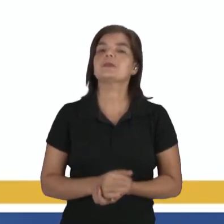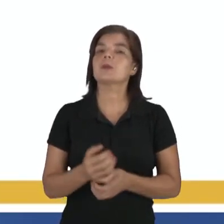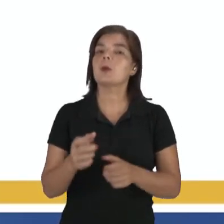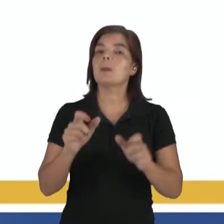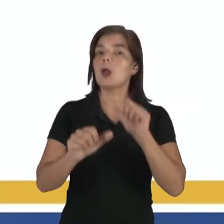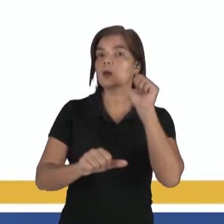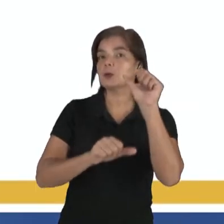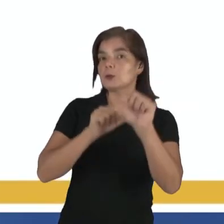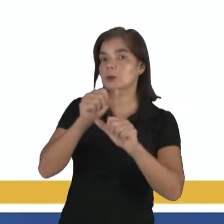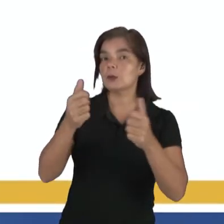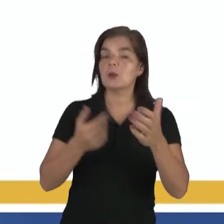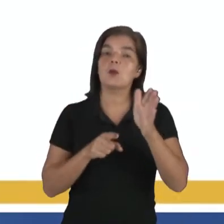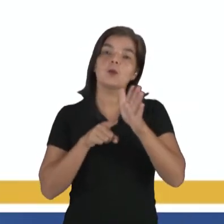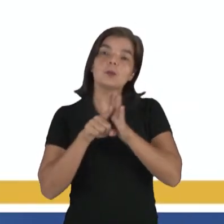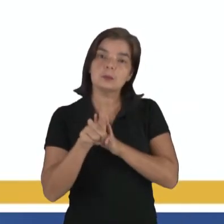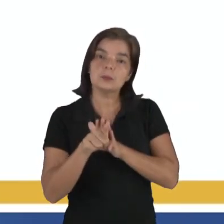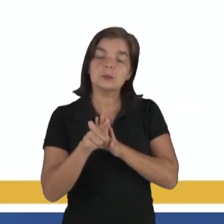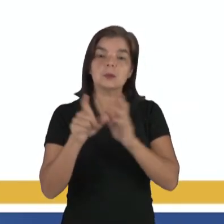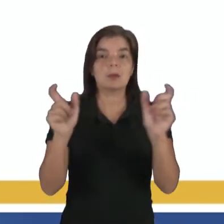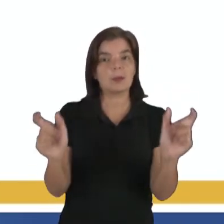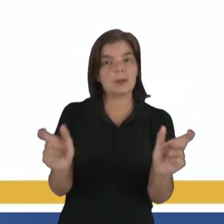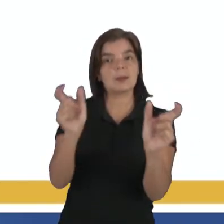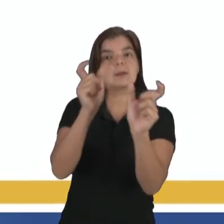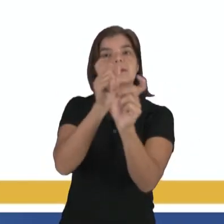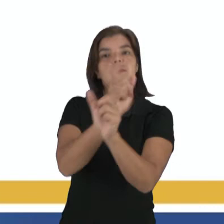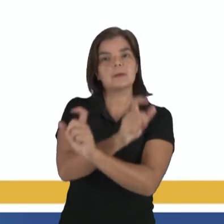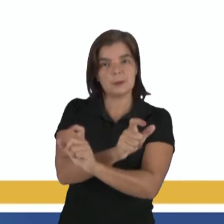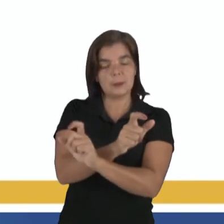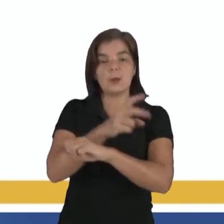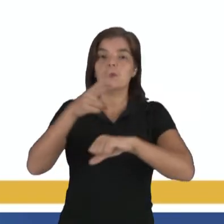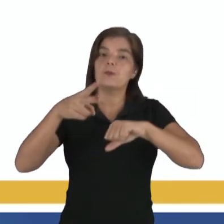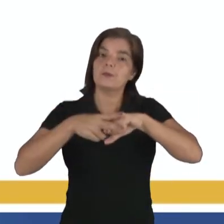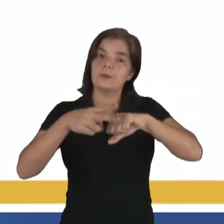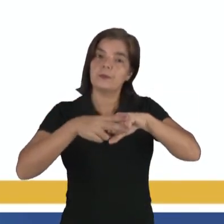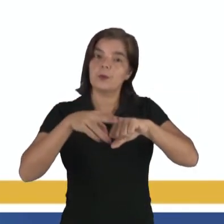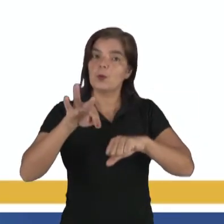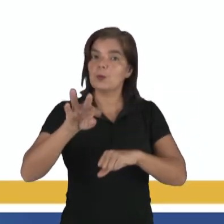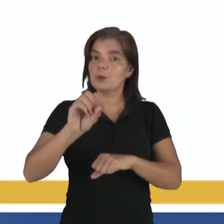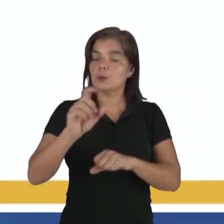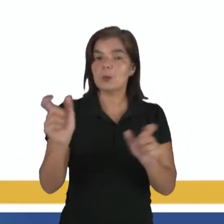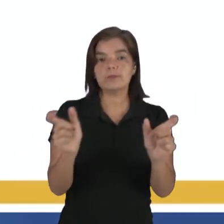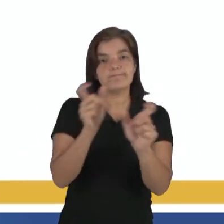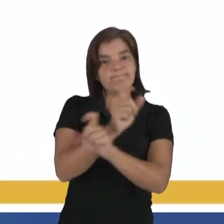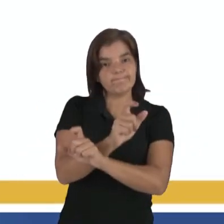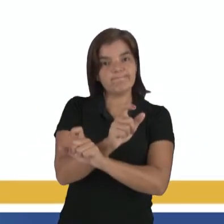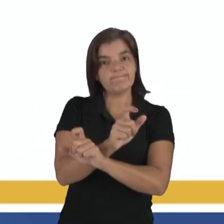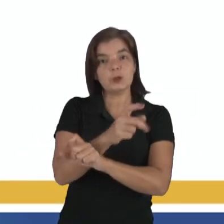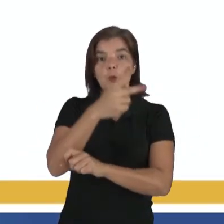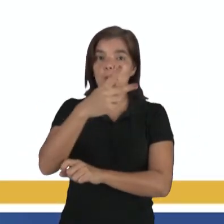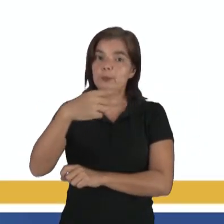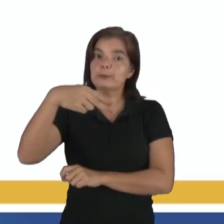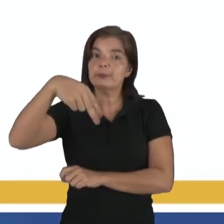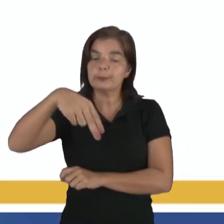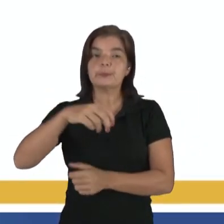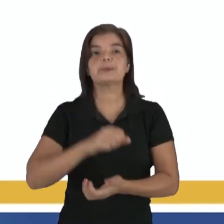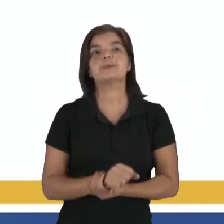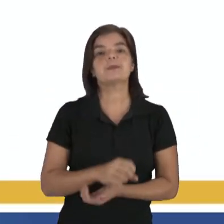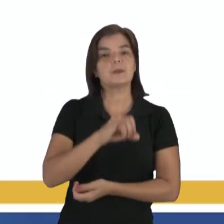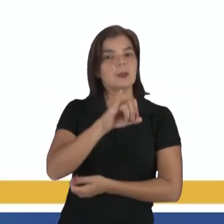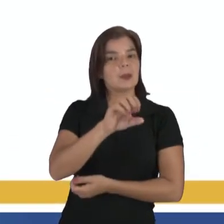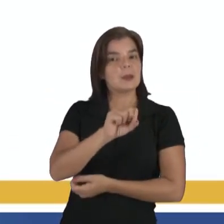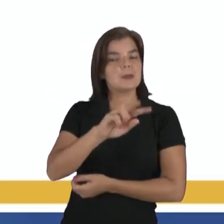eu transformar essa frase em pergunta, eu vou primeiro pegar o verbo to be e vou trocar de lugar com o pronome.